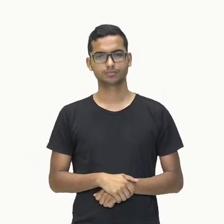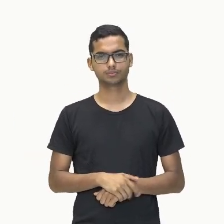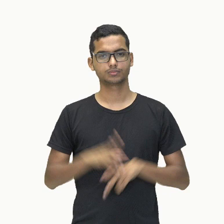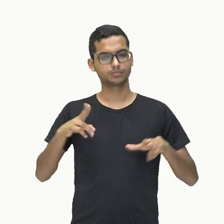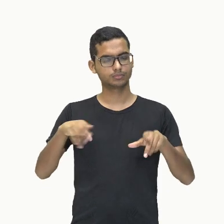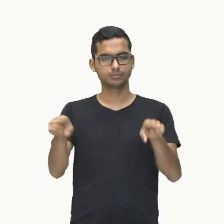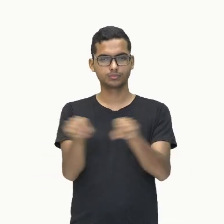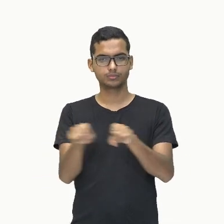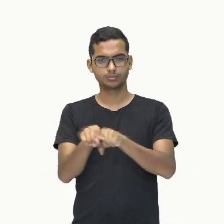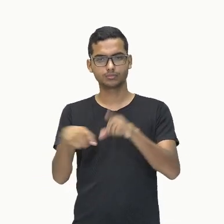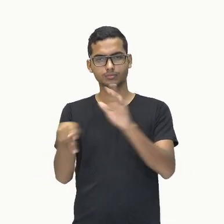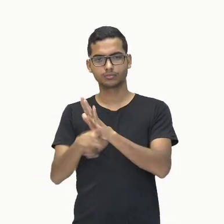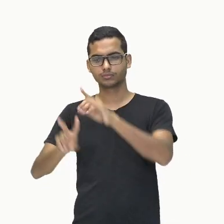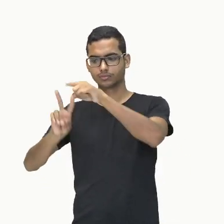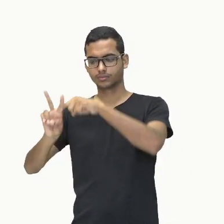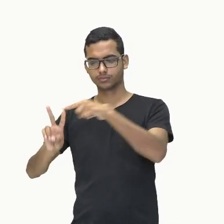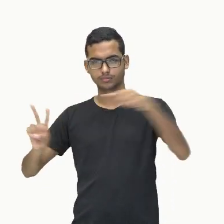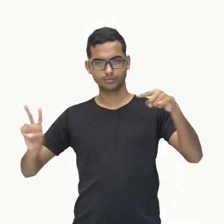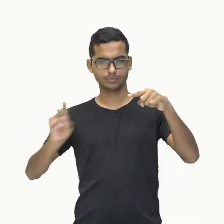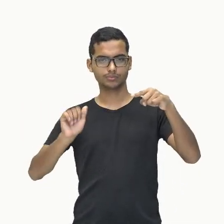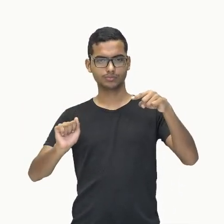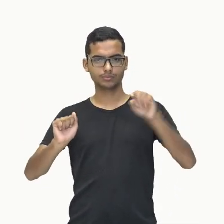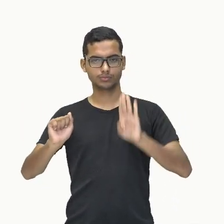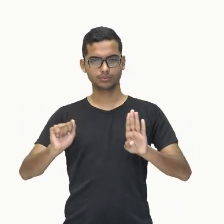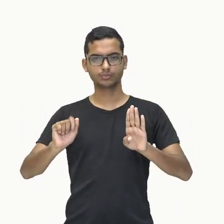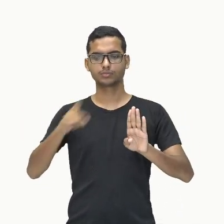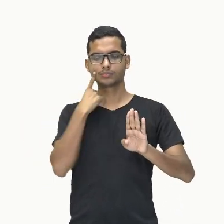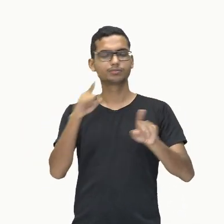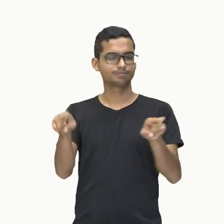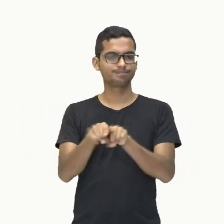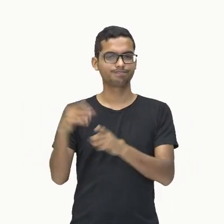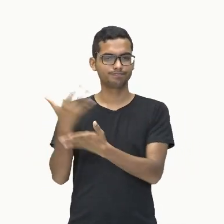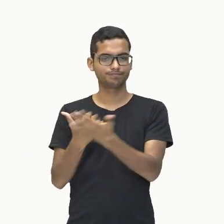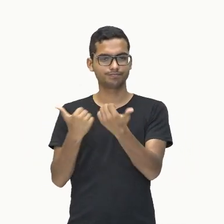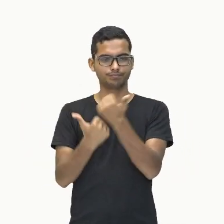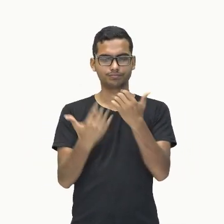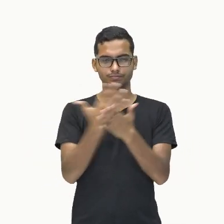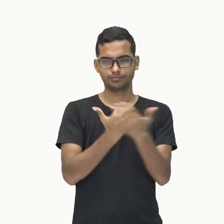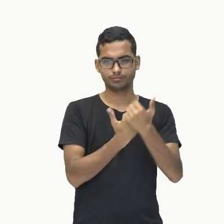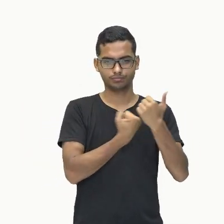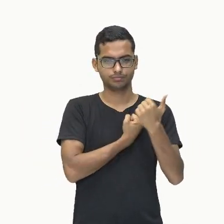bom? No lugar do x0